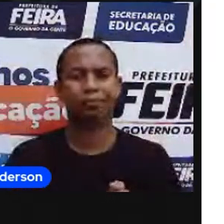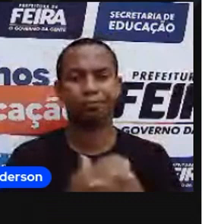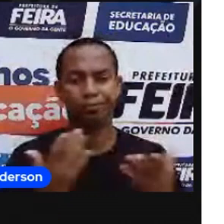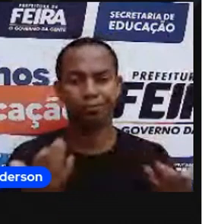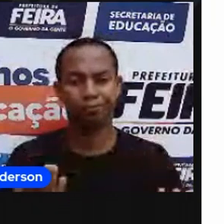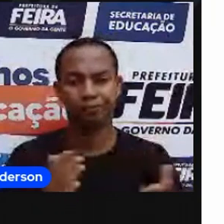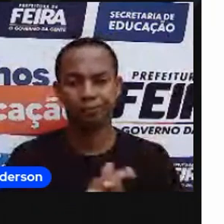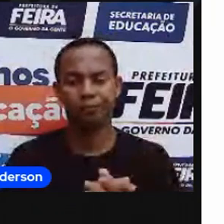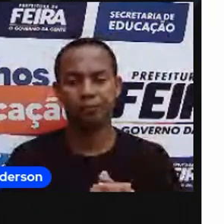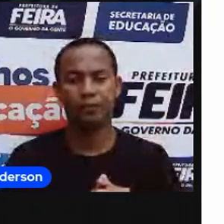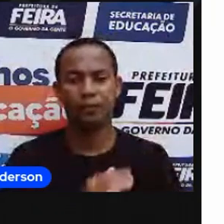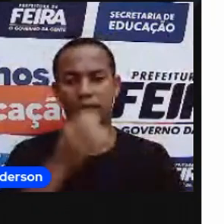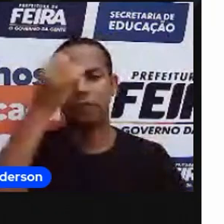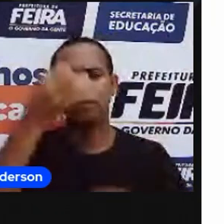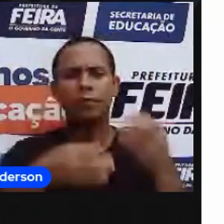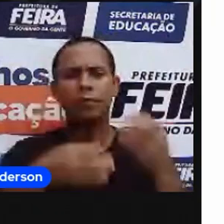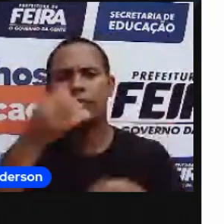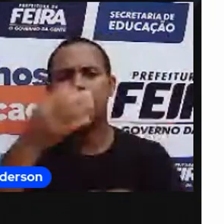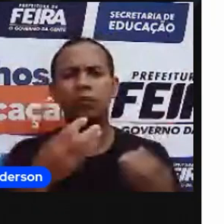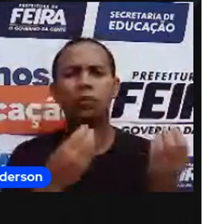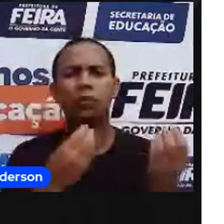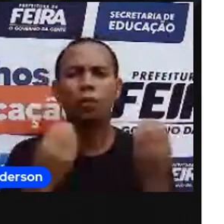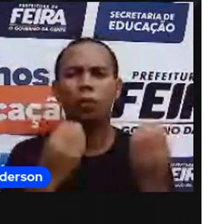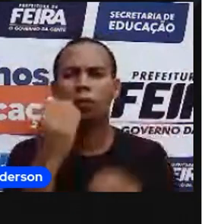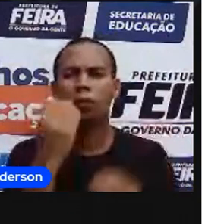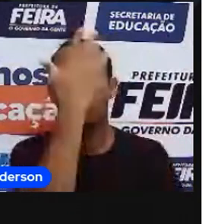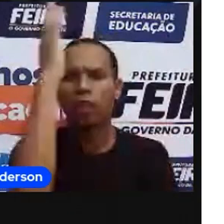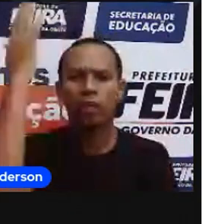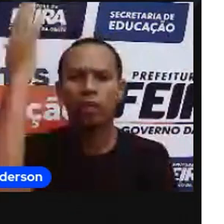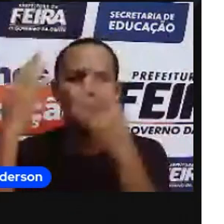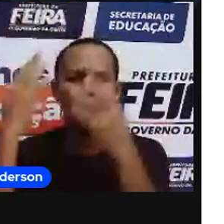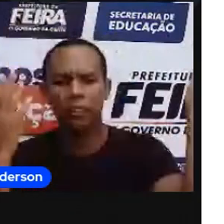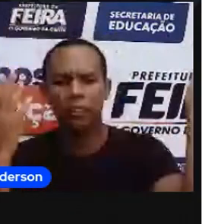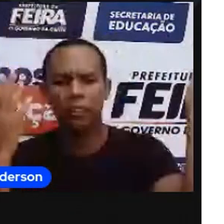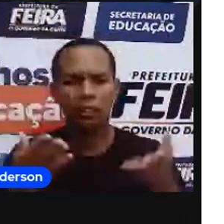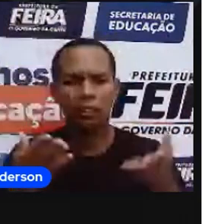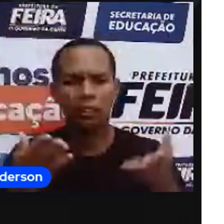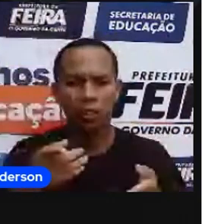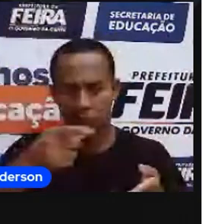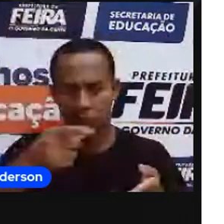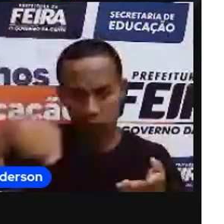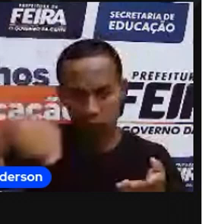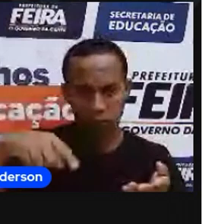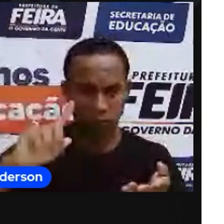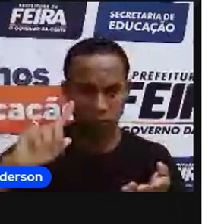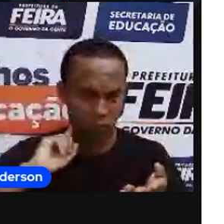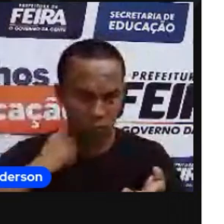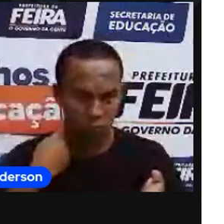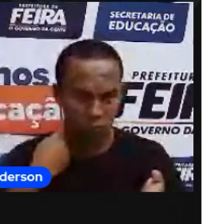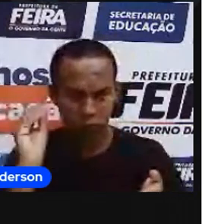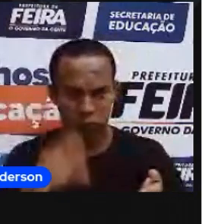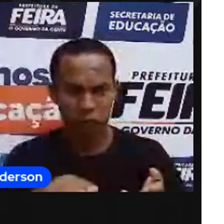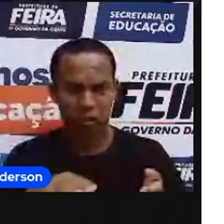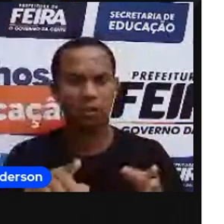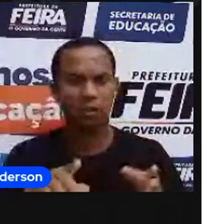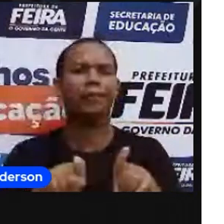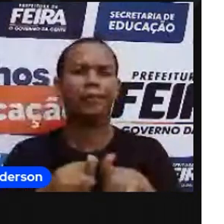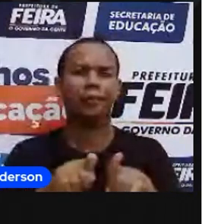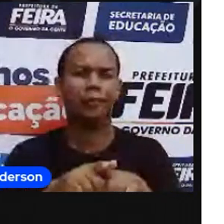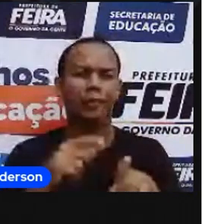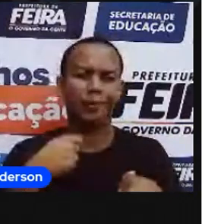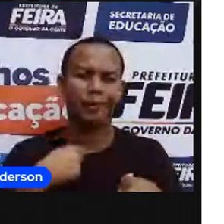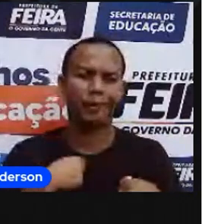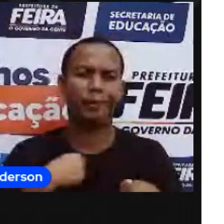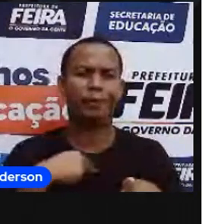bacana, falando sobre a natureza e que quando a gente polui o meio ambiente, acaba afetando não só a mim,